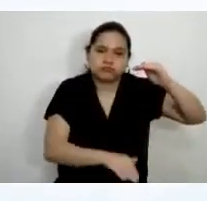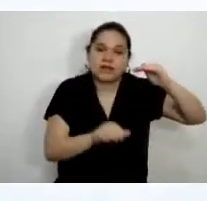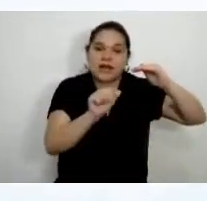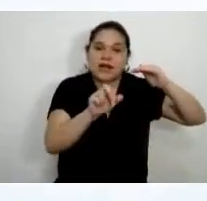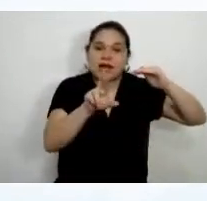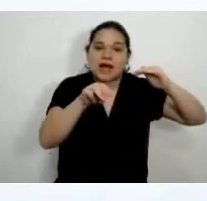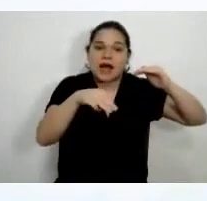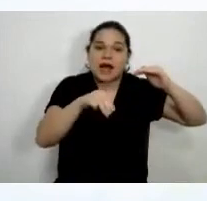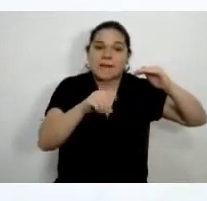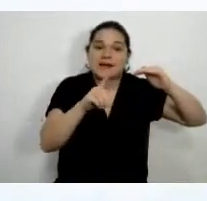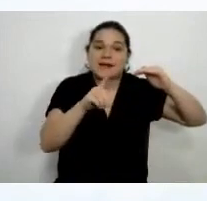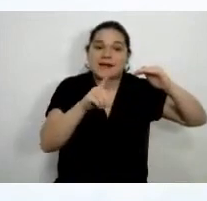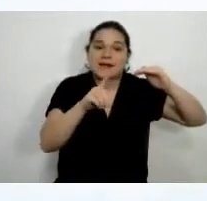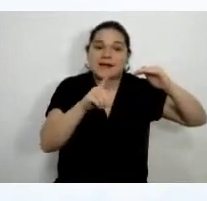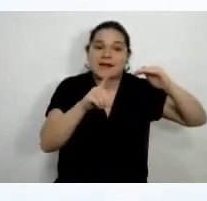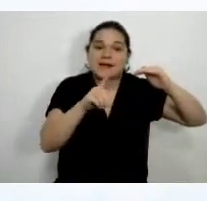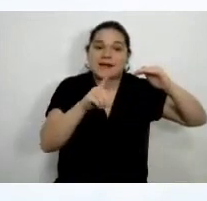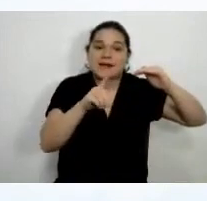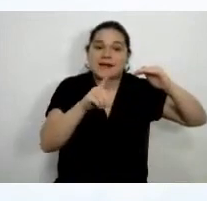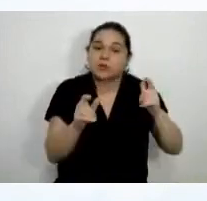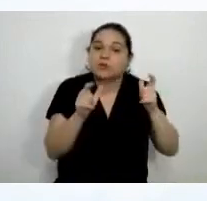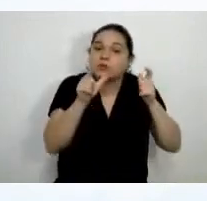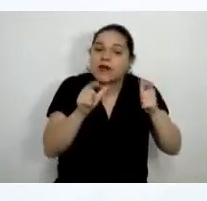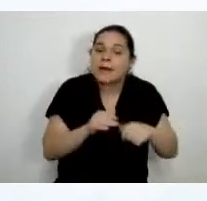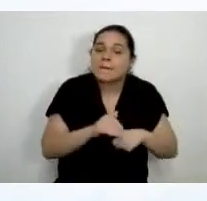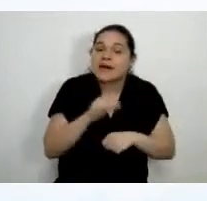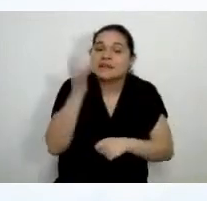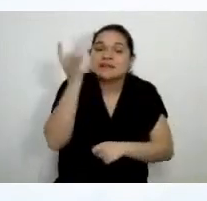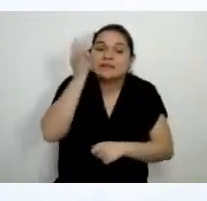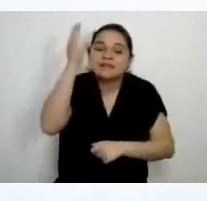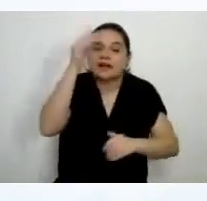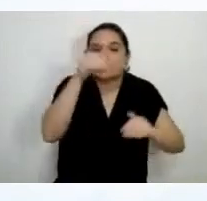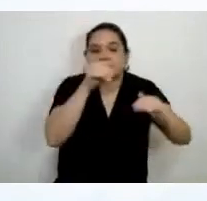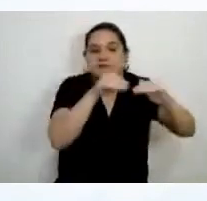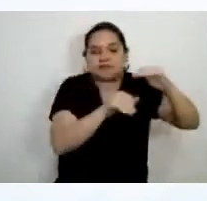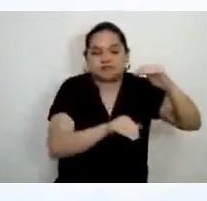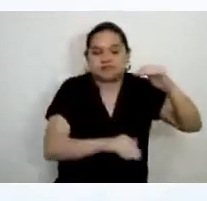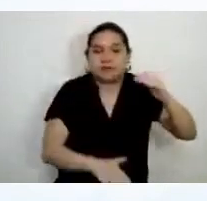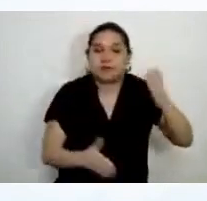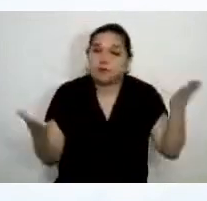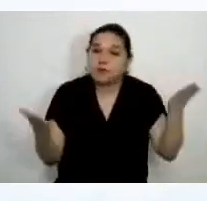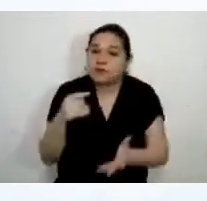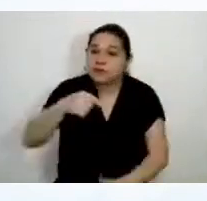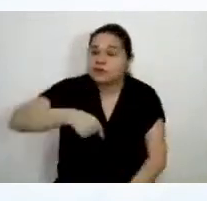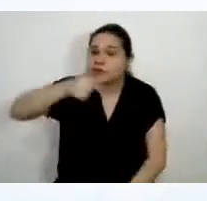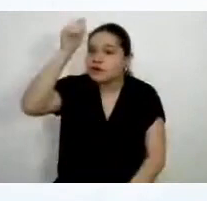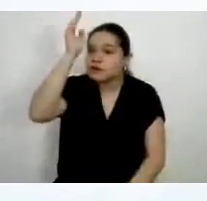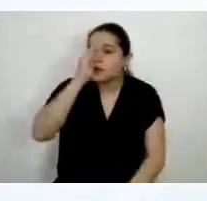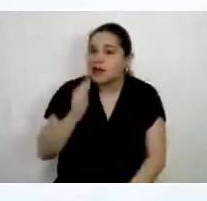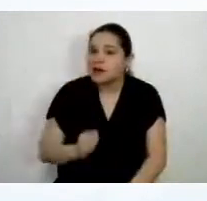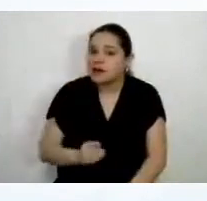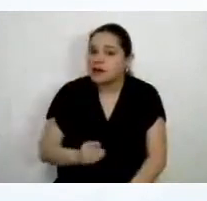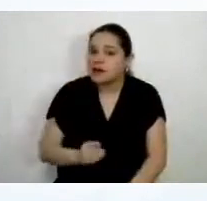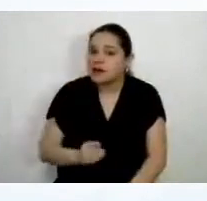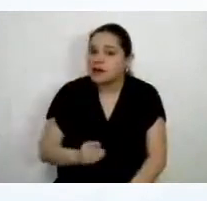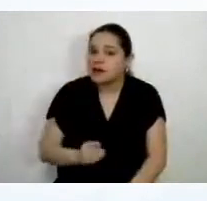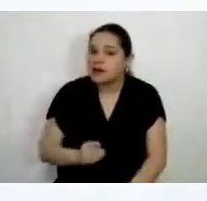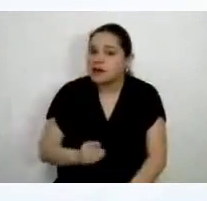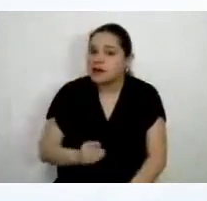mais fáceis de armazenar? Nós temos, hoje, aqui no Brasil, uma rede de frios